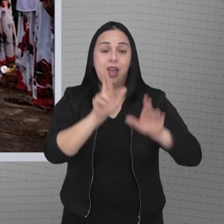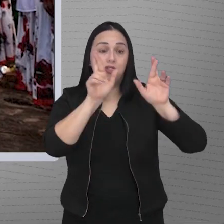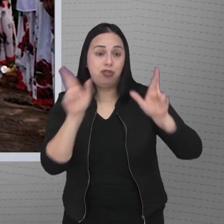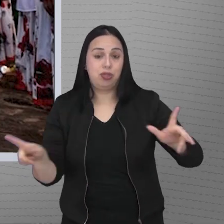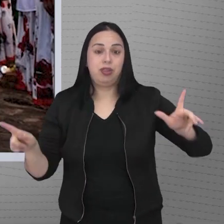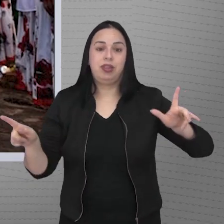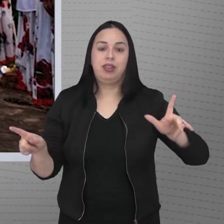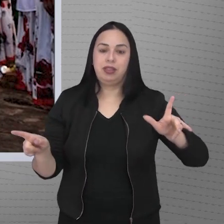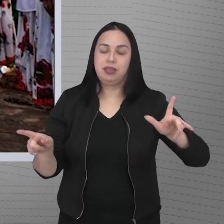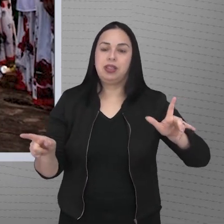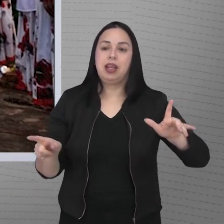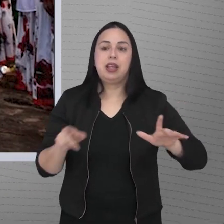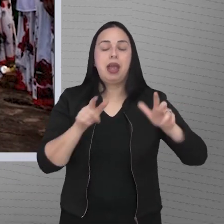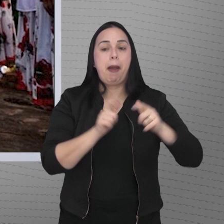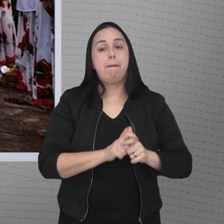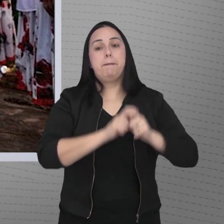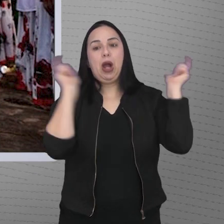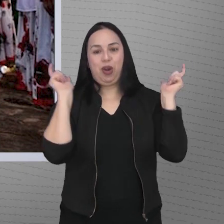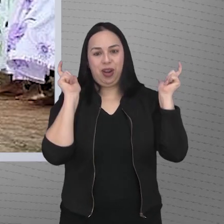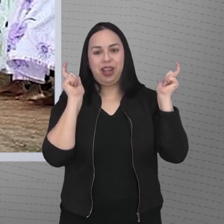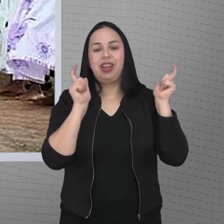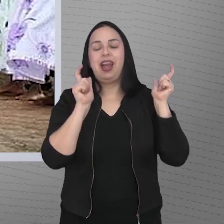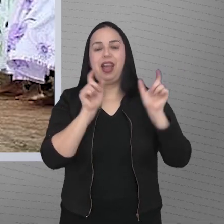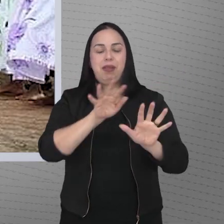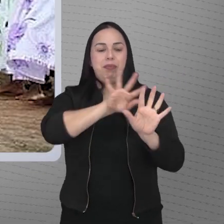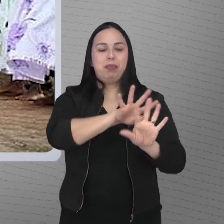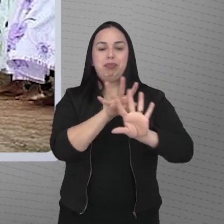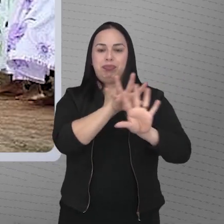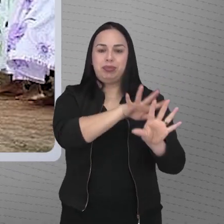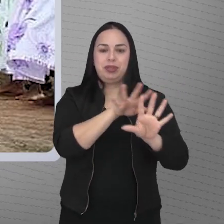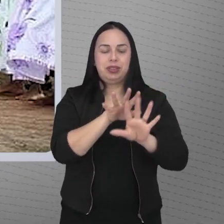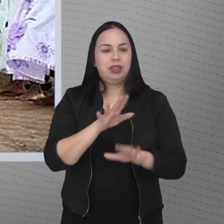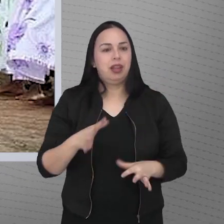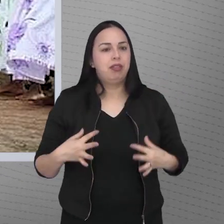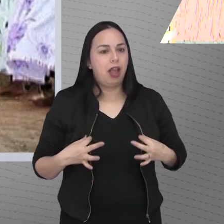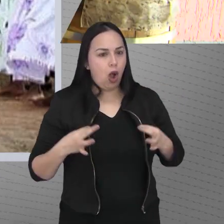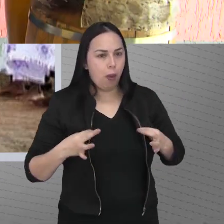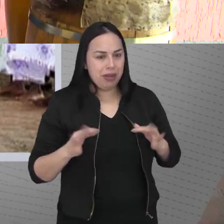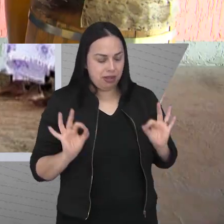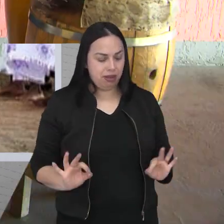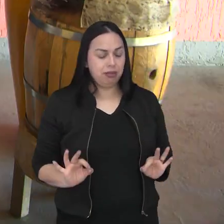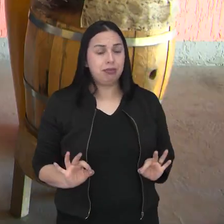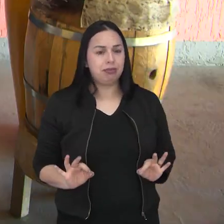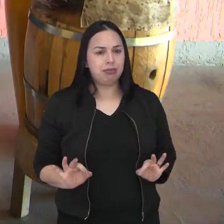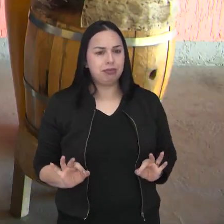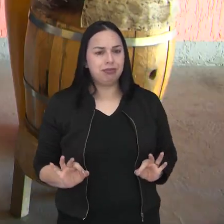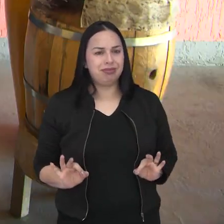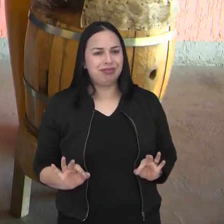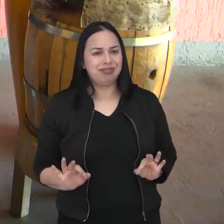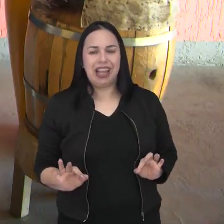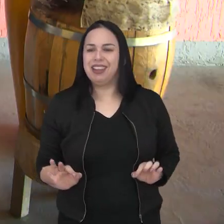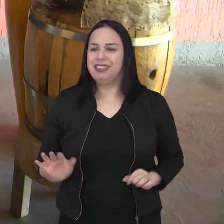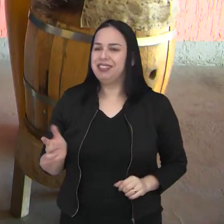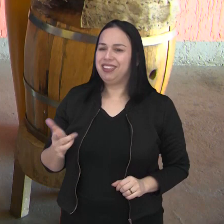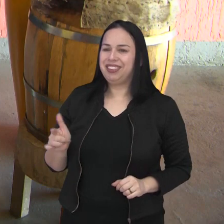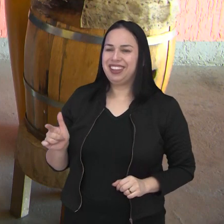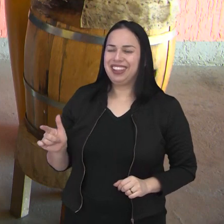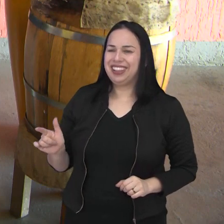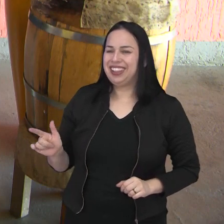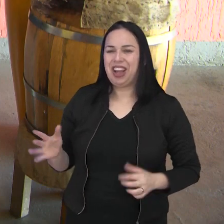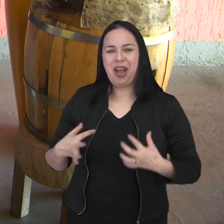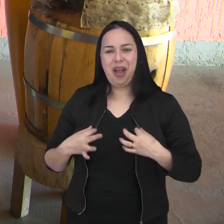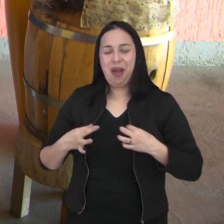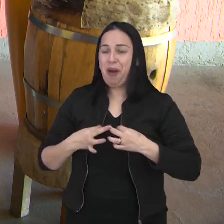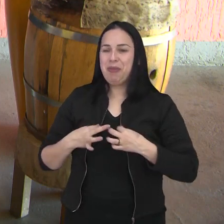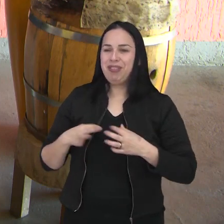né? E na maioria das vezes é em cortejo. Tem roupa certa para dançar o jongo? Não.